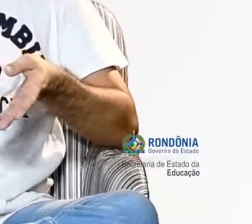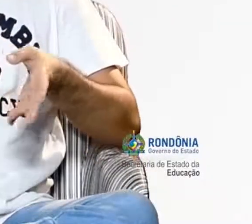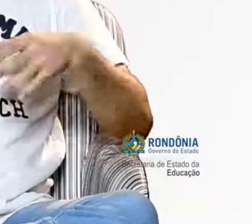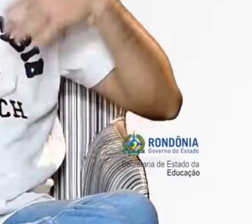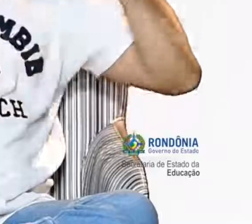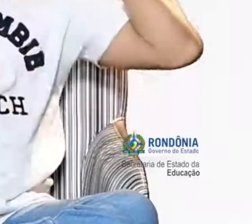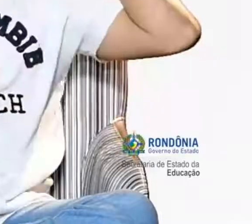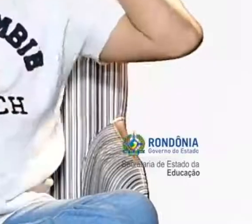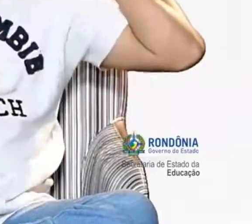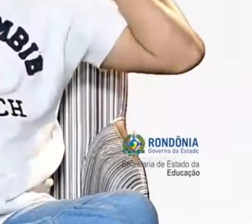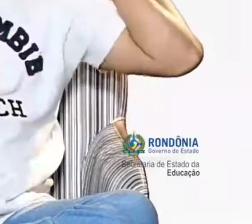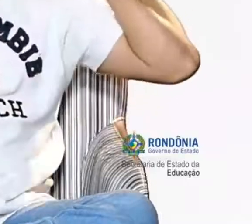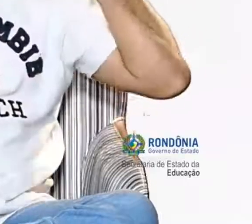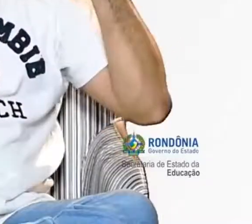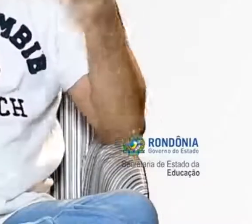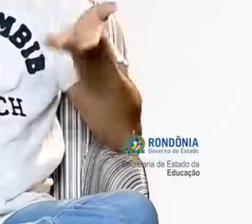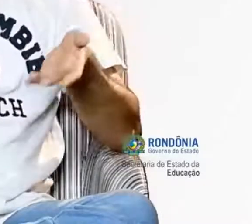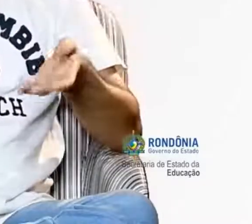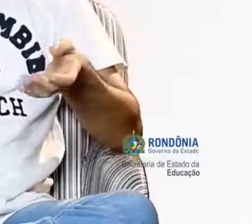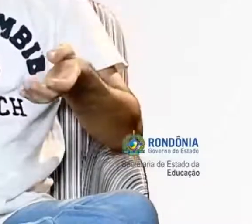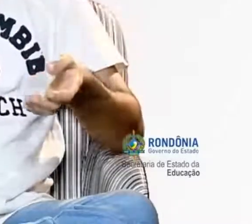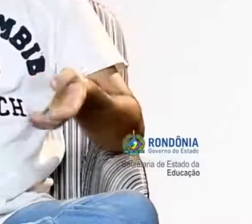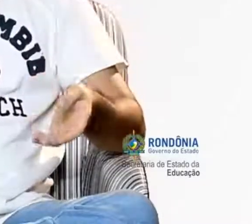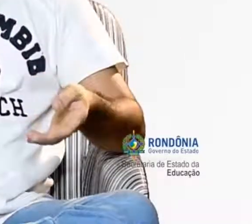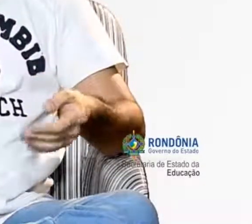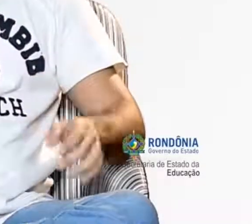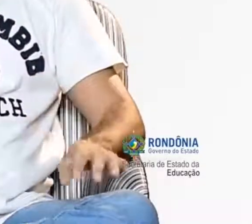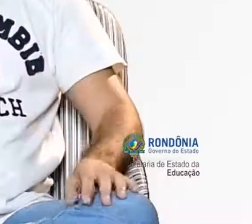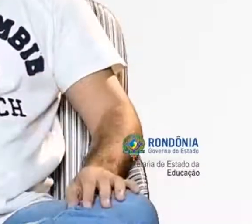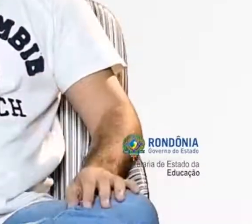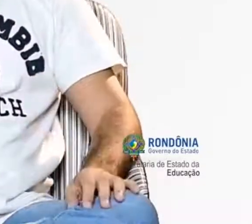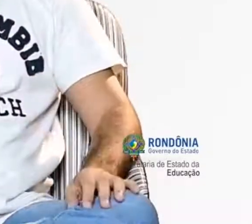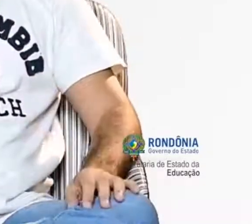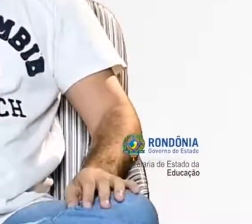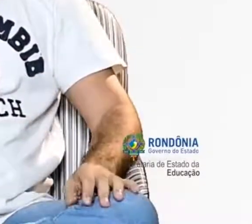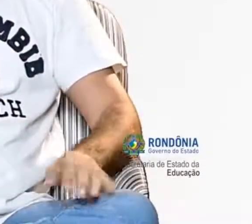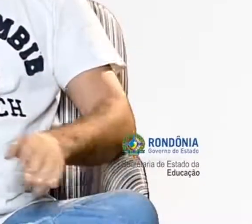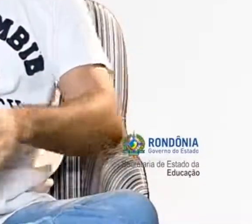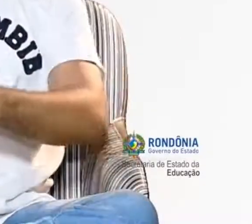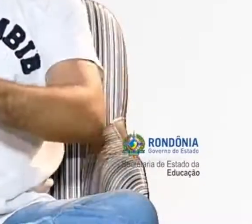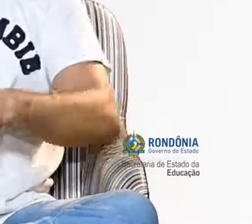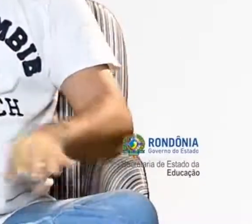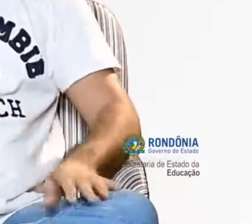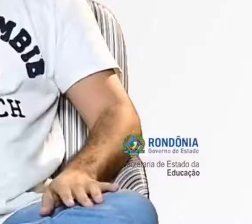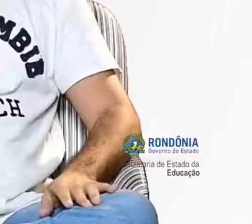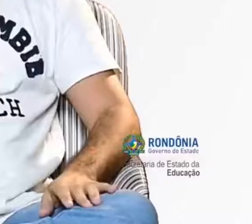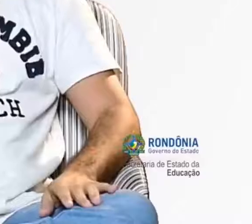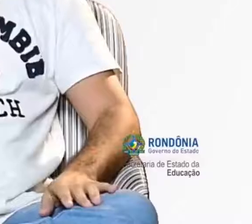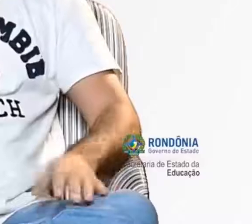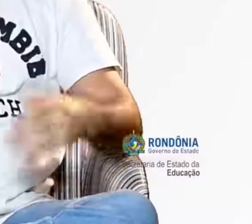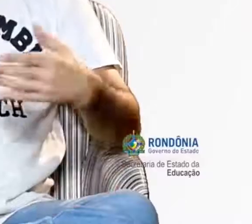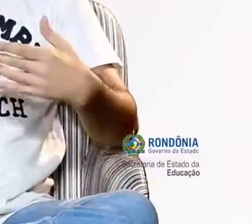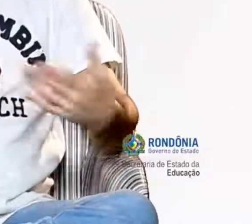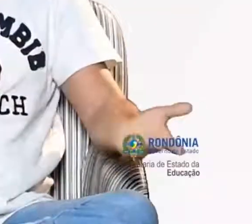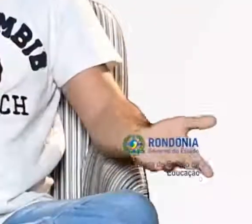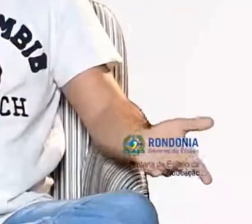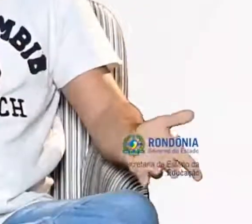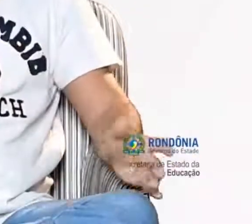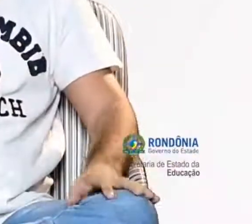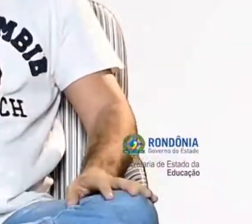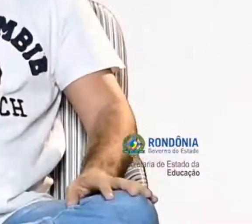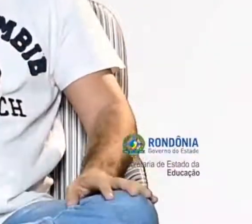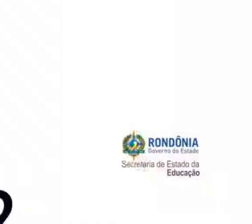na região torácica, que faz com que a região da coluna faça uma curvatura para fora. É o